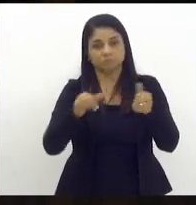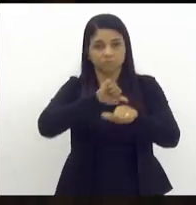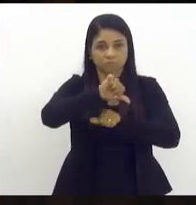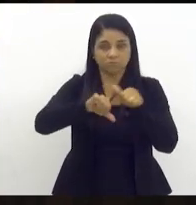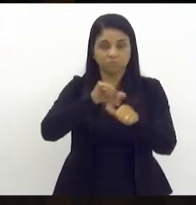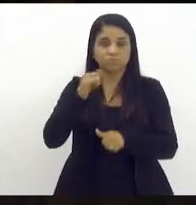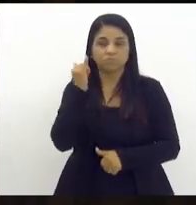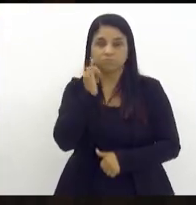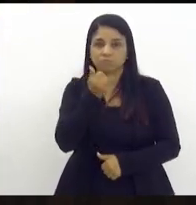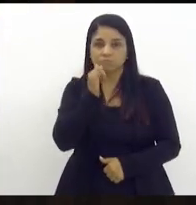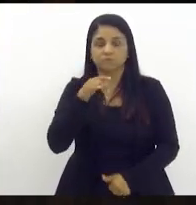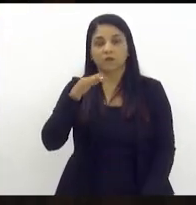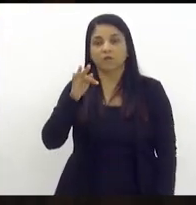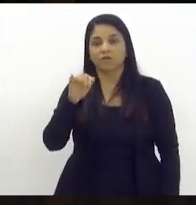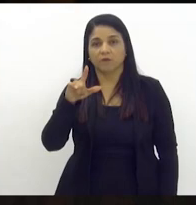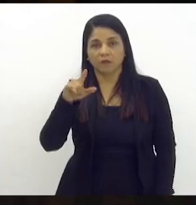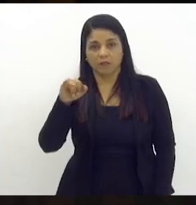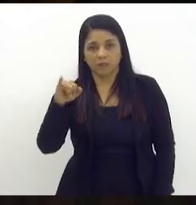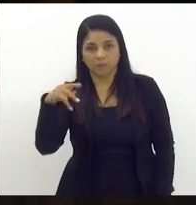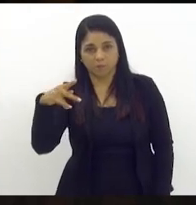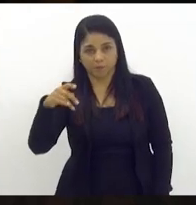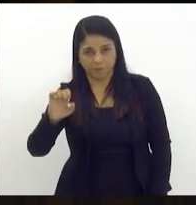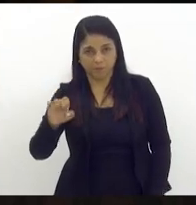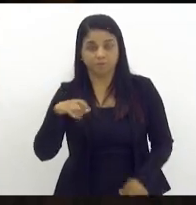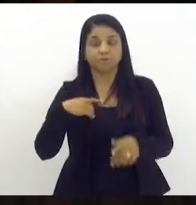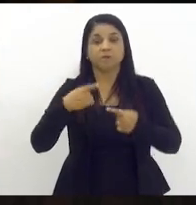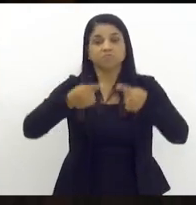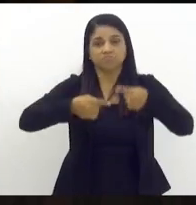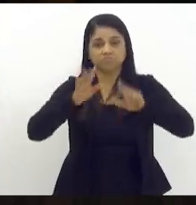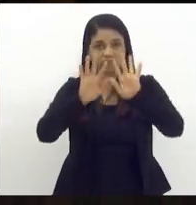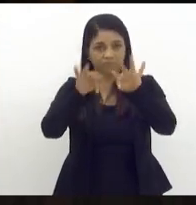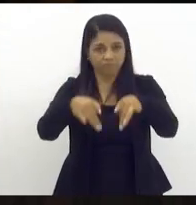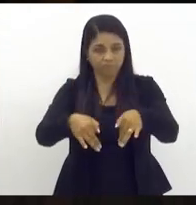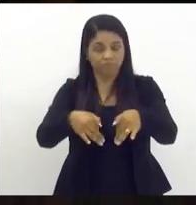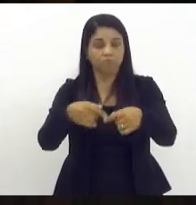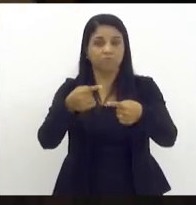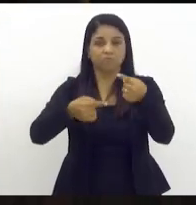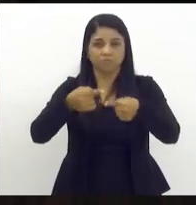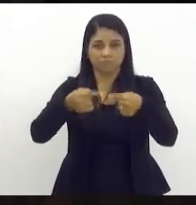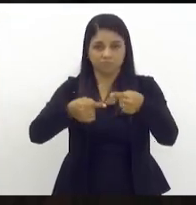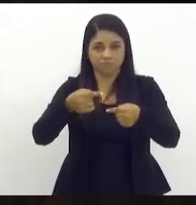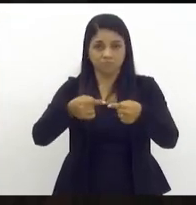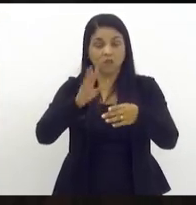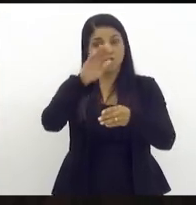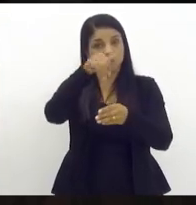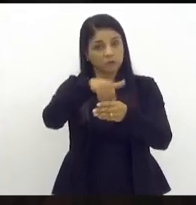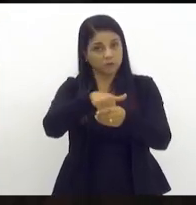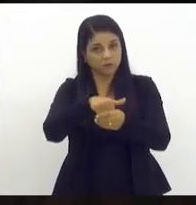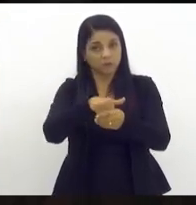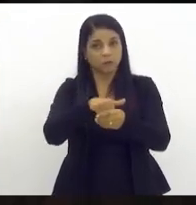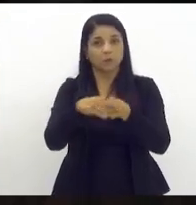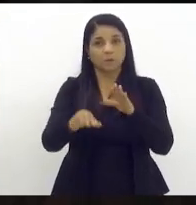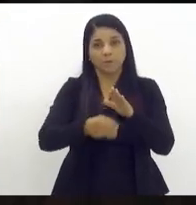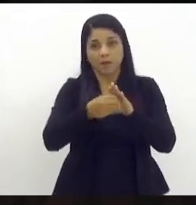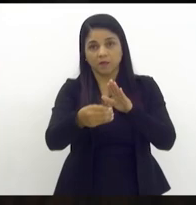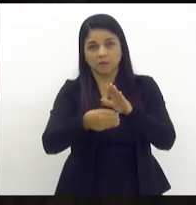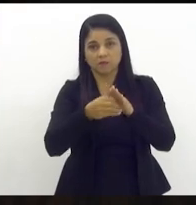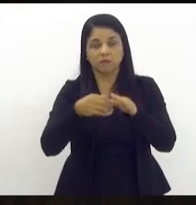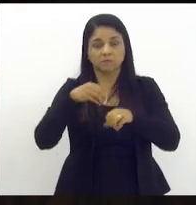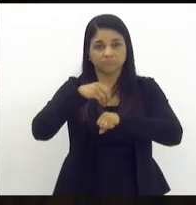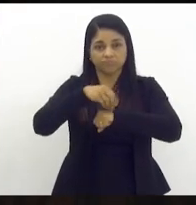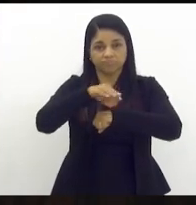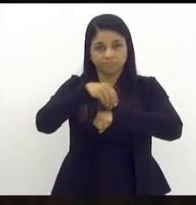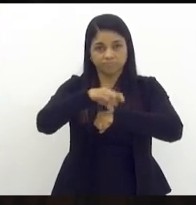Soares. Em discussão, não havendo quem queira discutir, encerrada a discussão. Em votação, parecer da Comissão de